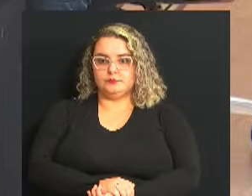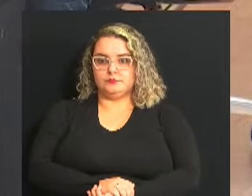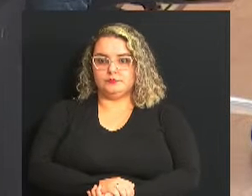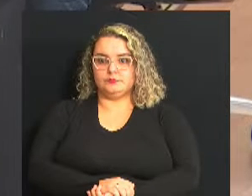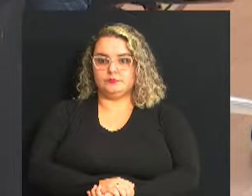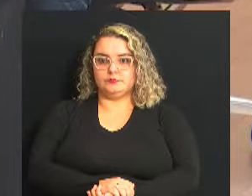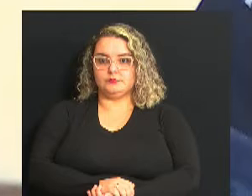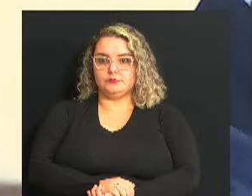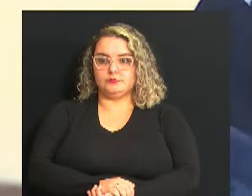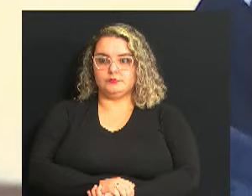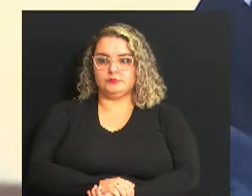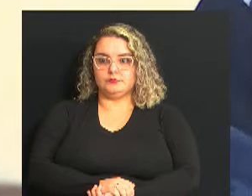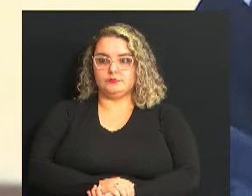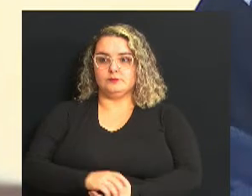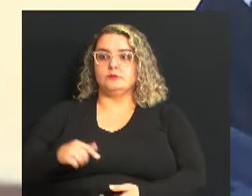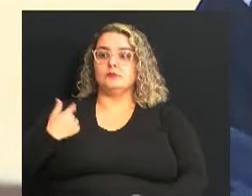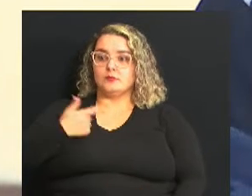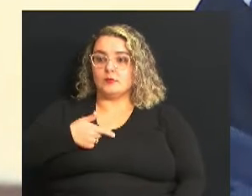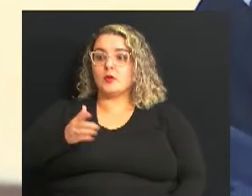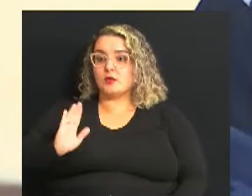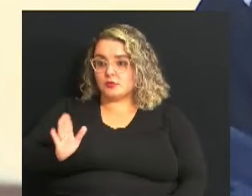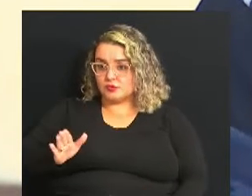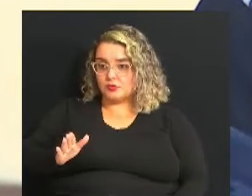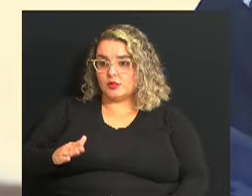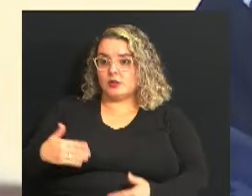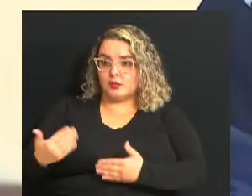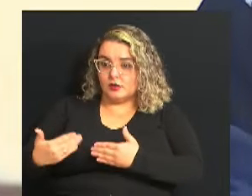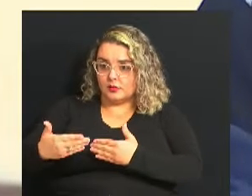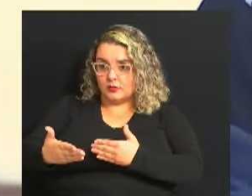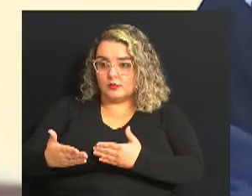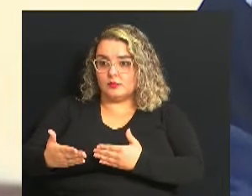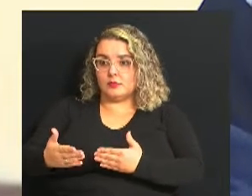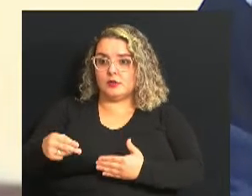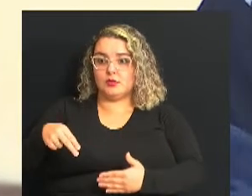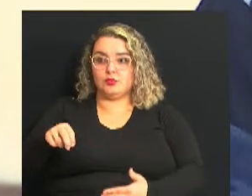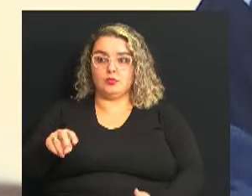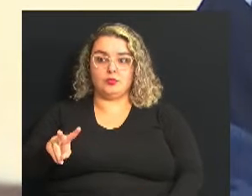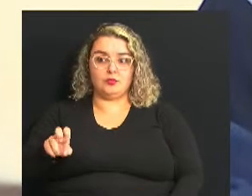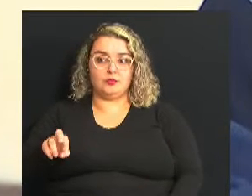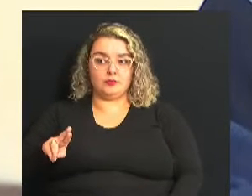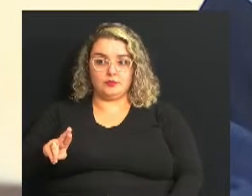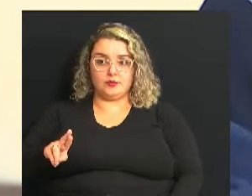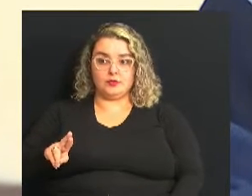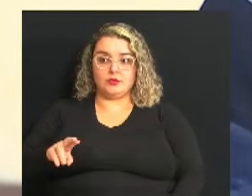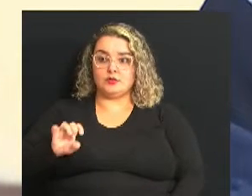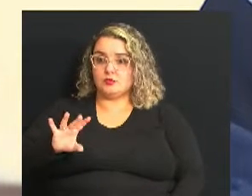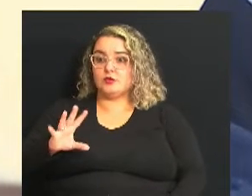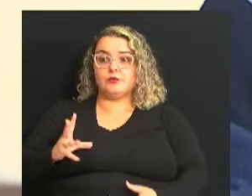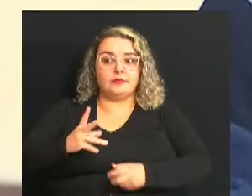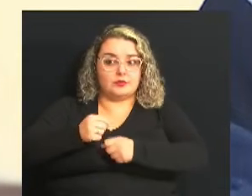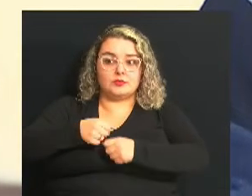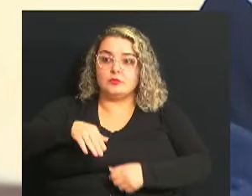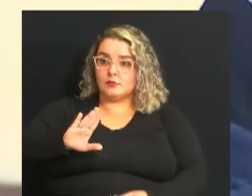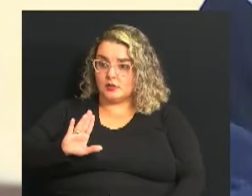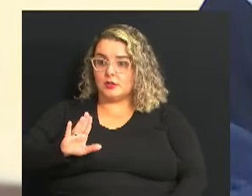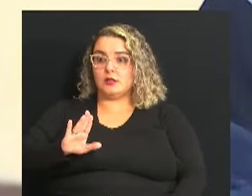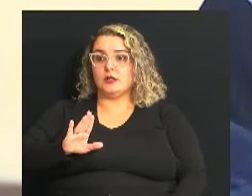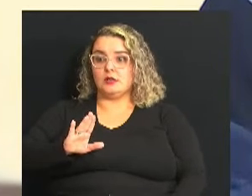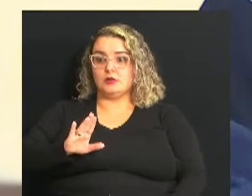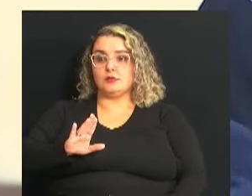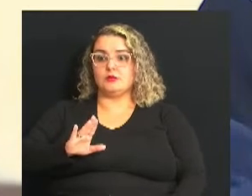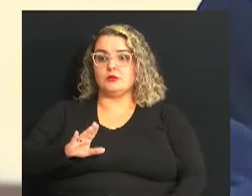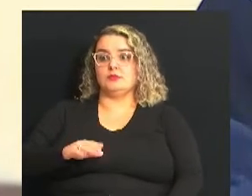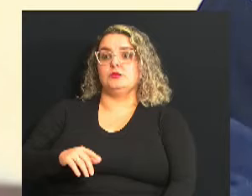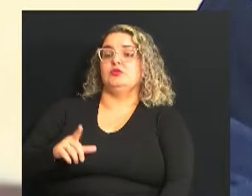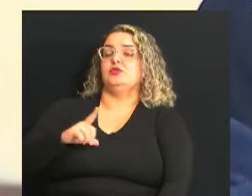E nós já estávamos, né, com o nosso processo engatilhado para a nuvem, né? Mas isso só reforçou ainda mais a necessidade da gente ter realmente,